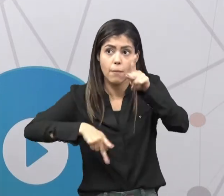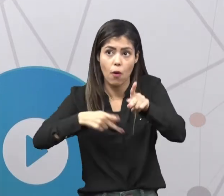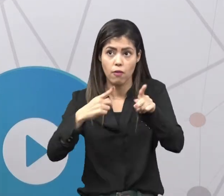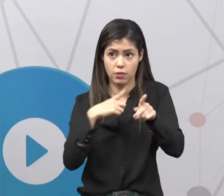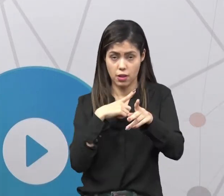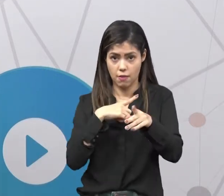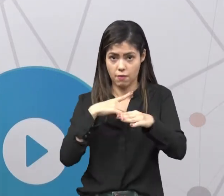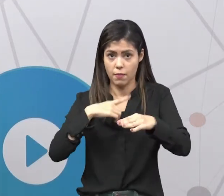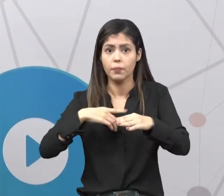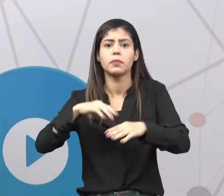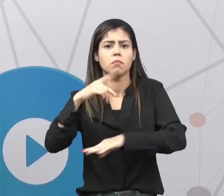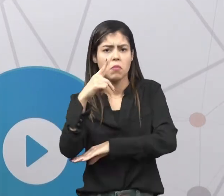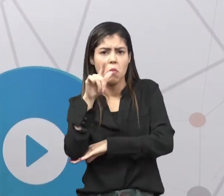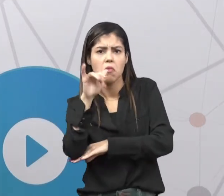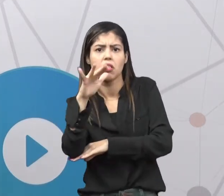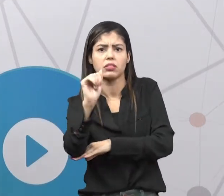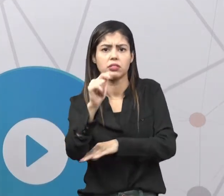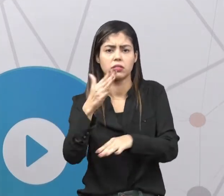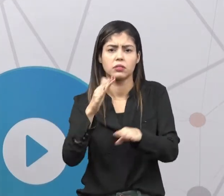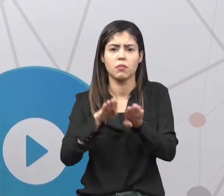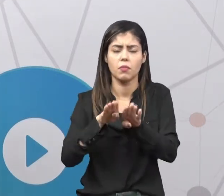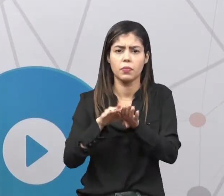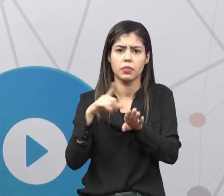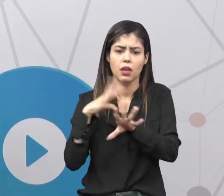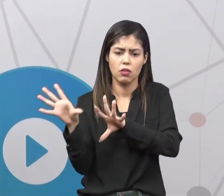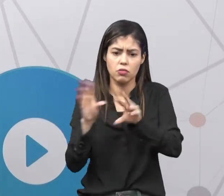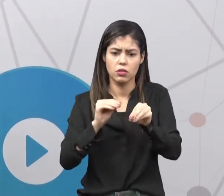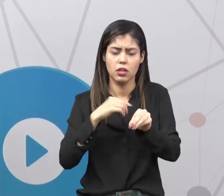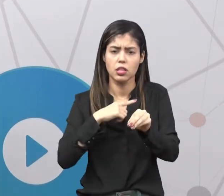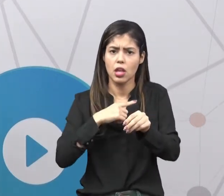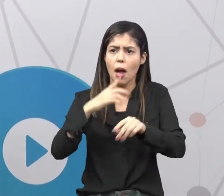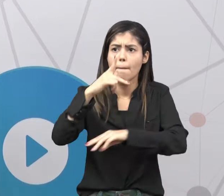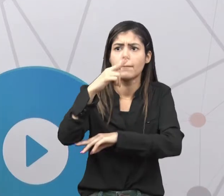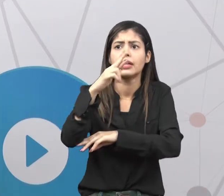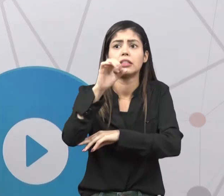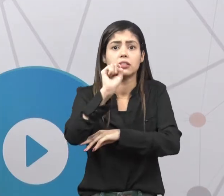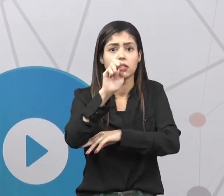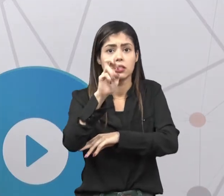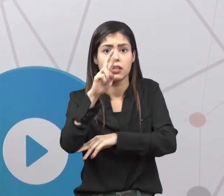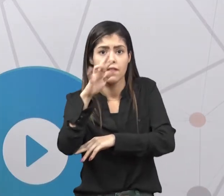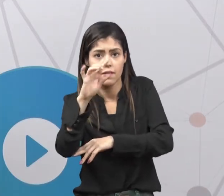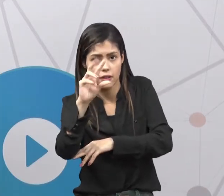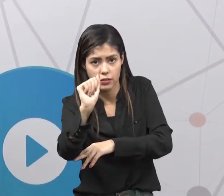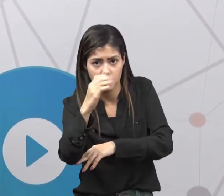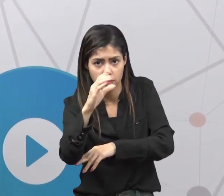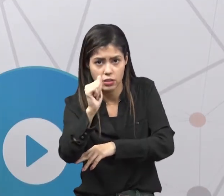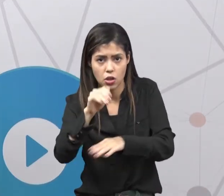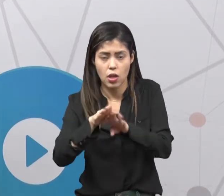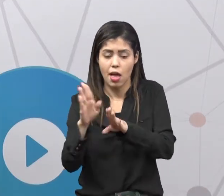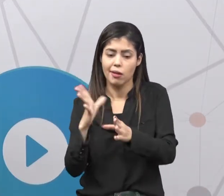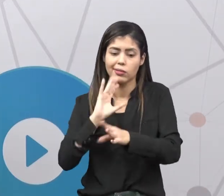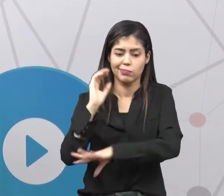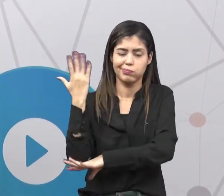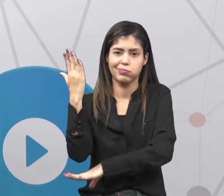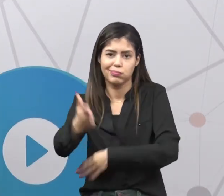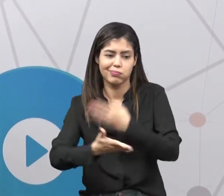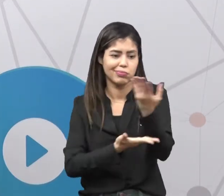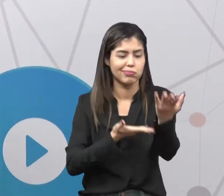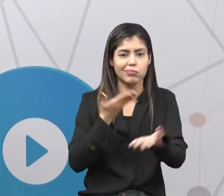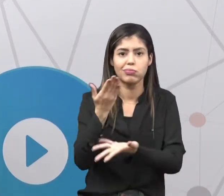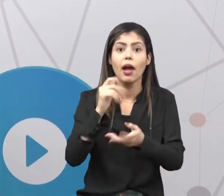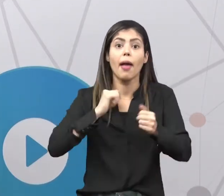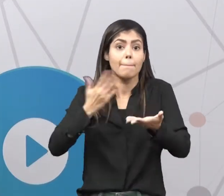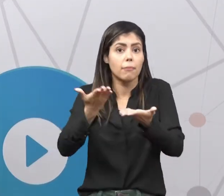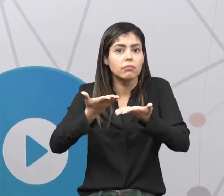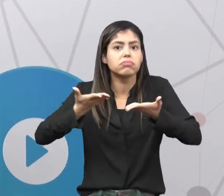né, a população, os europeus chegaram aqui, pudesse ter preservado a quantidade que teria tido, não tivesse desmatado tanto. Então conservar